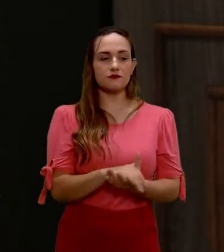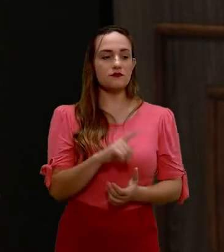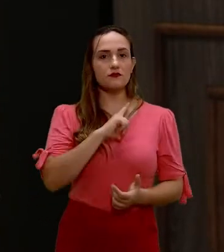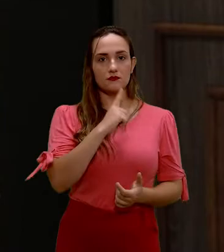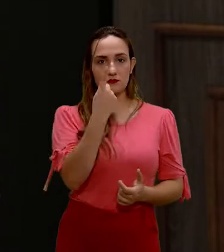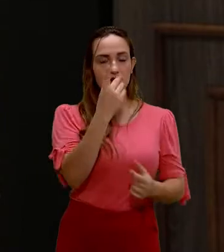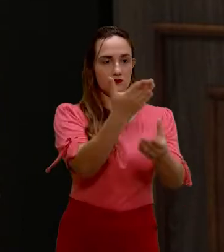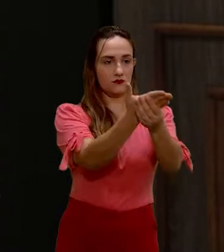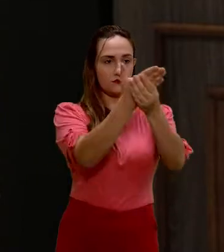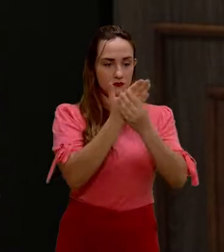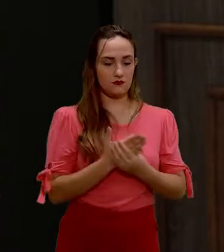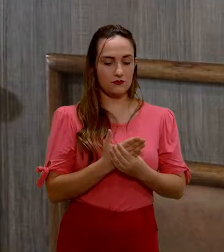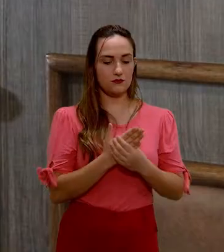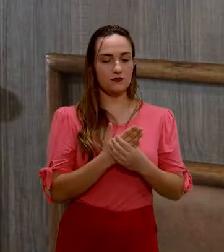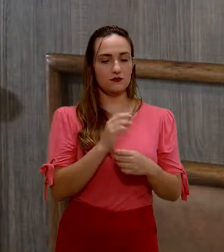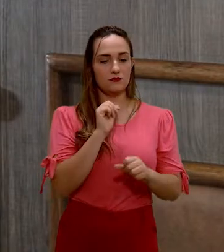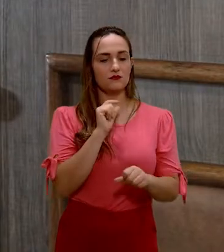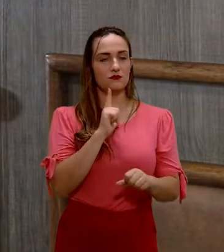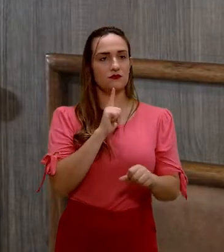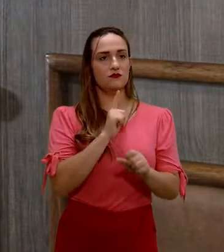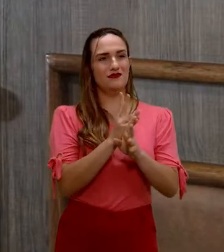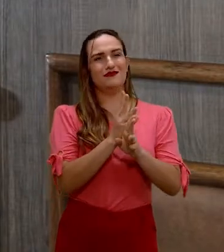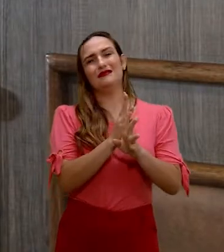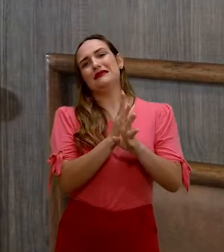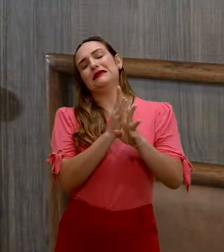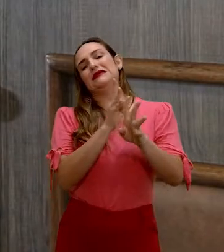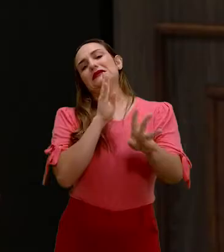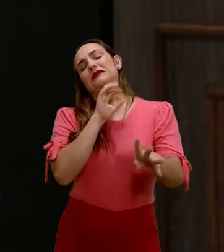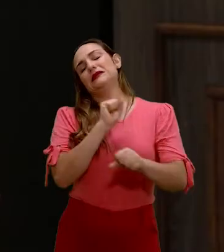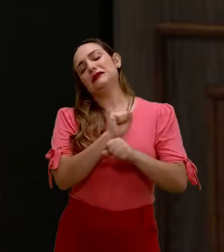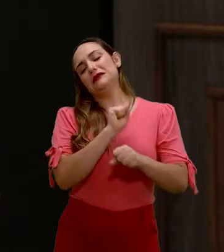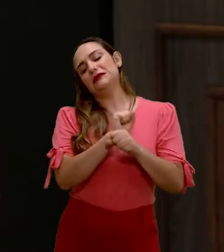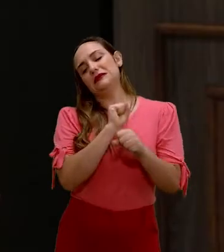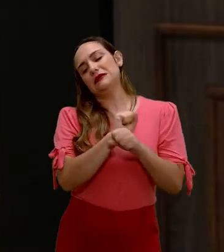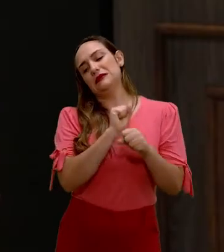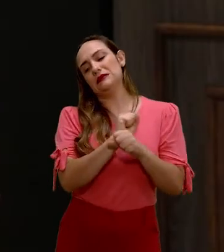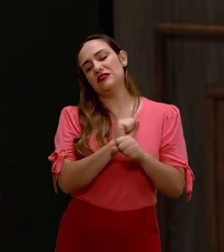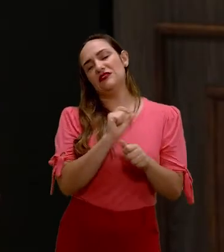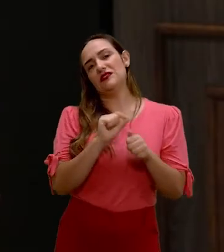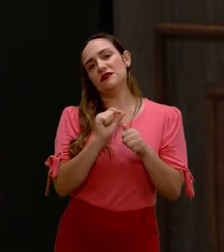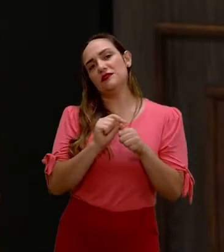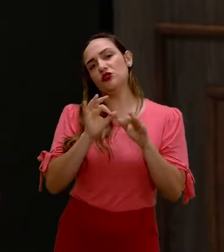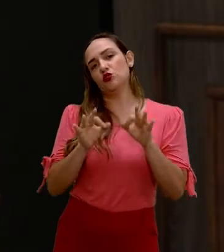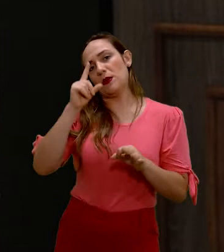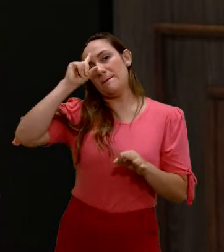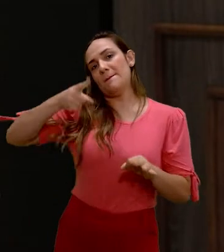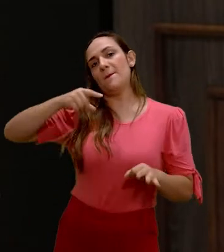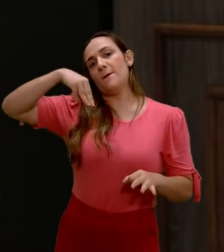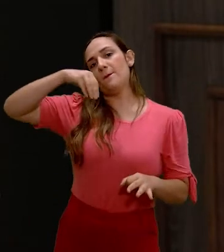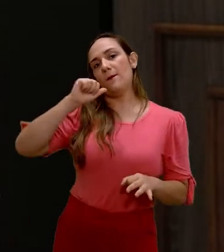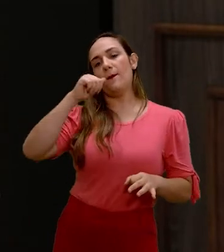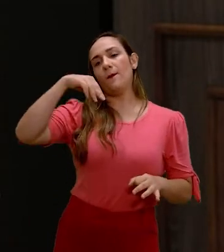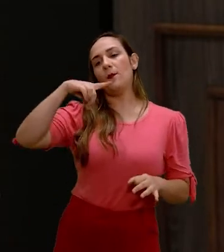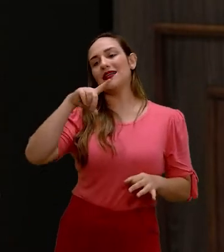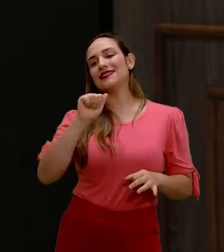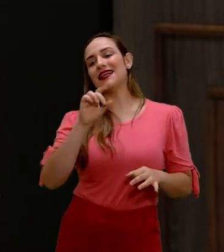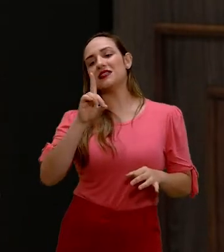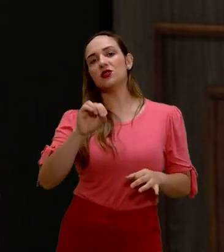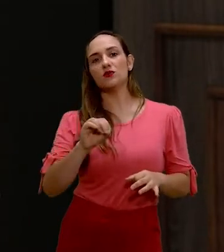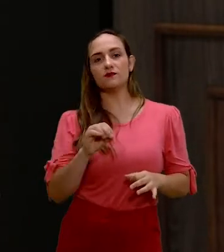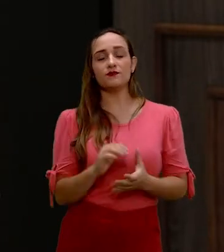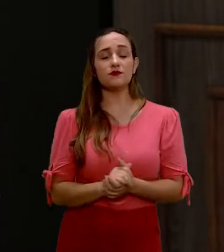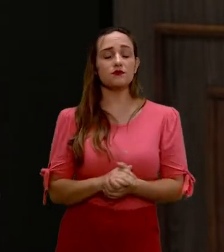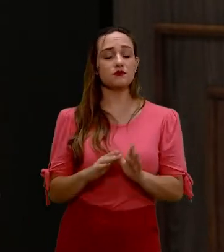fila para emissão de mandados. Tem vários processos, de várias comarcas. o funcionário chega lá e consegue